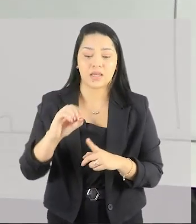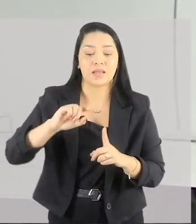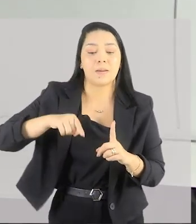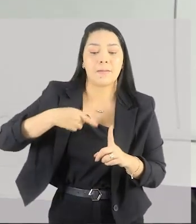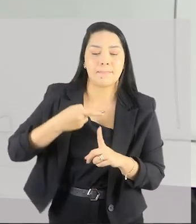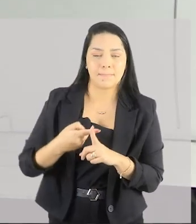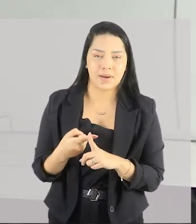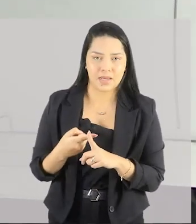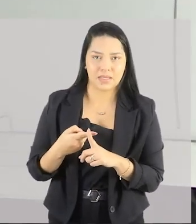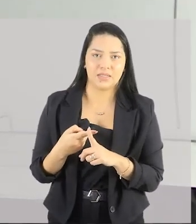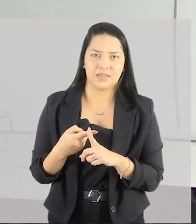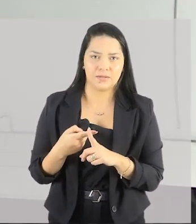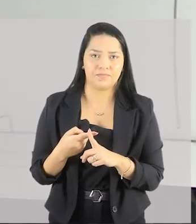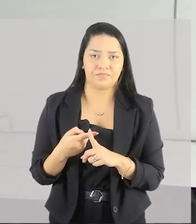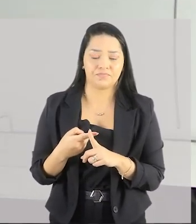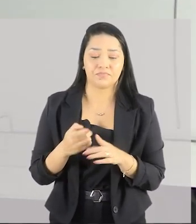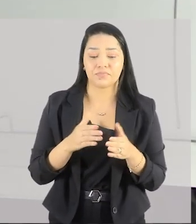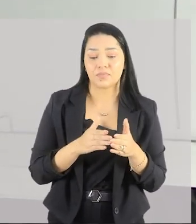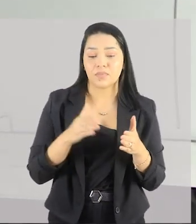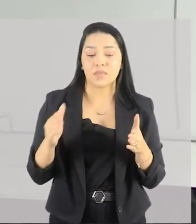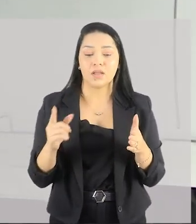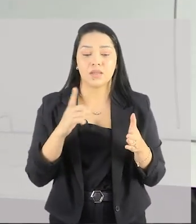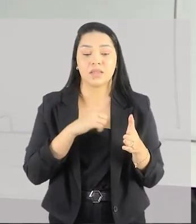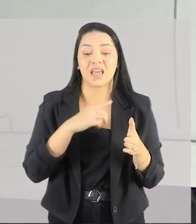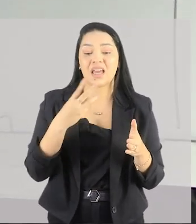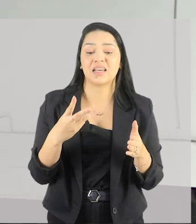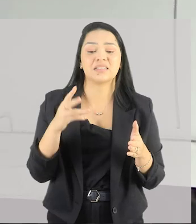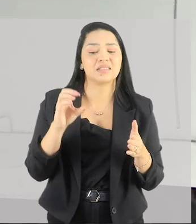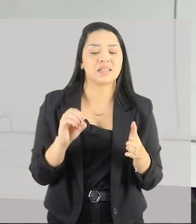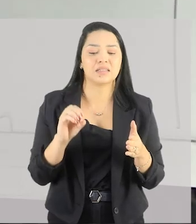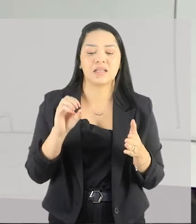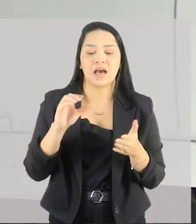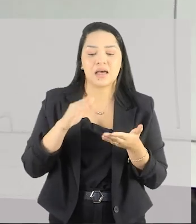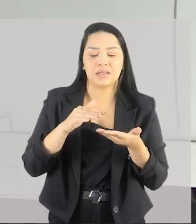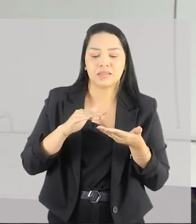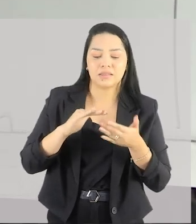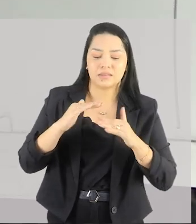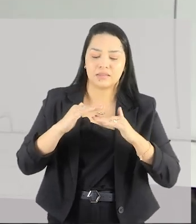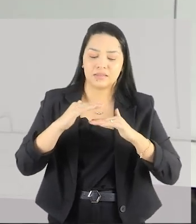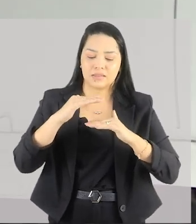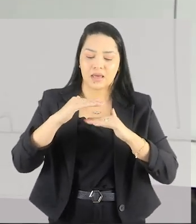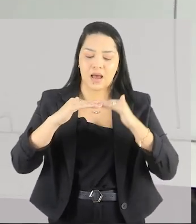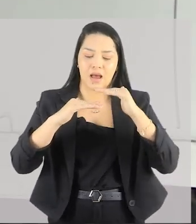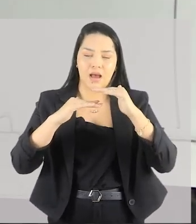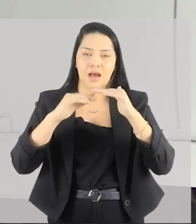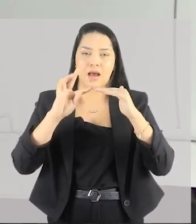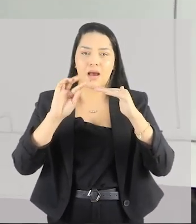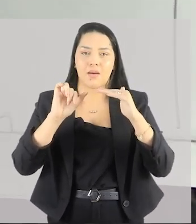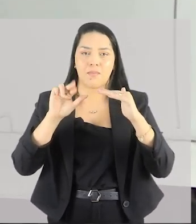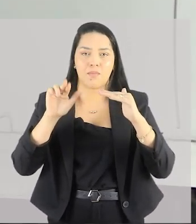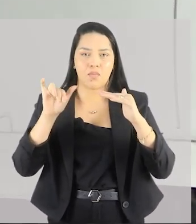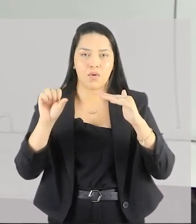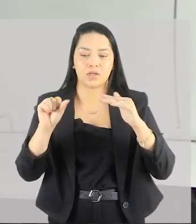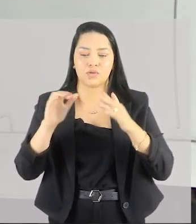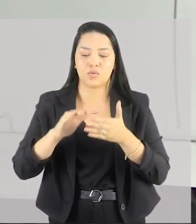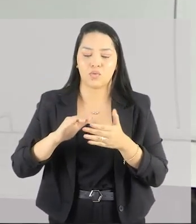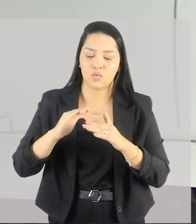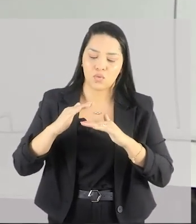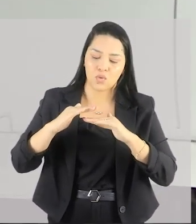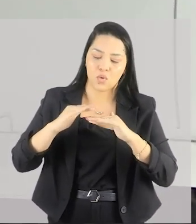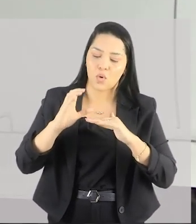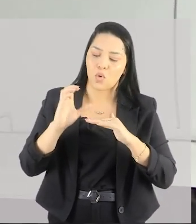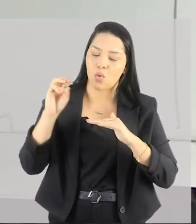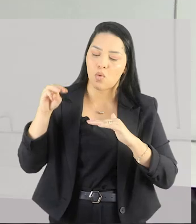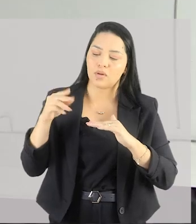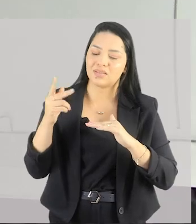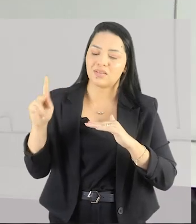mais. Em seguida, eu tenho 30 tábuas, sendo que essas 30 tábuas, o comprimento delas é igual a